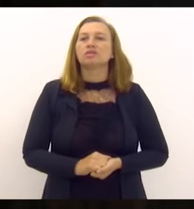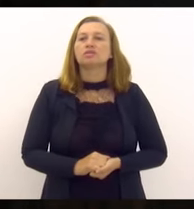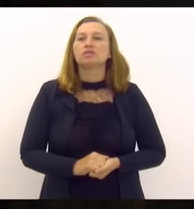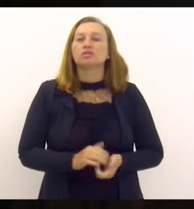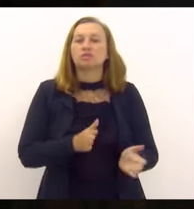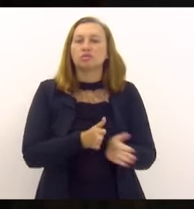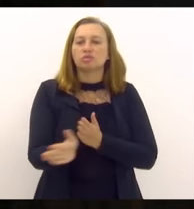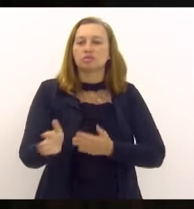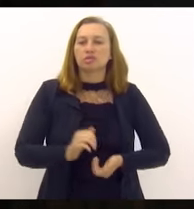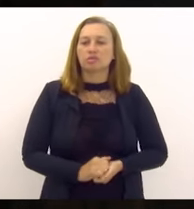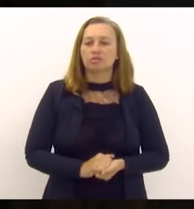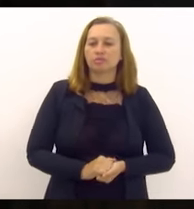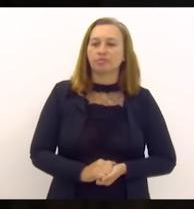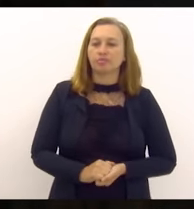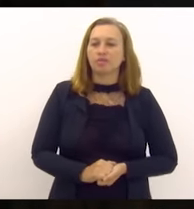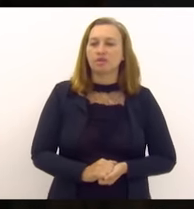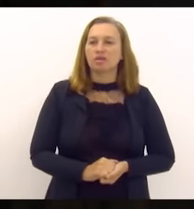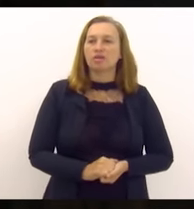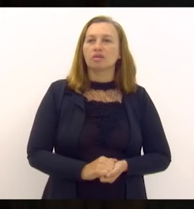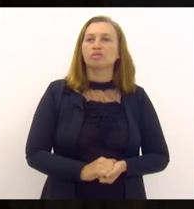Aprovado, vai à publicação.